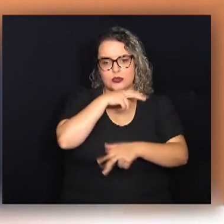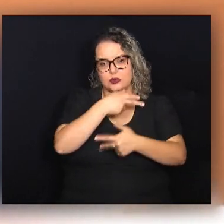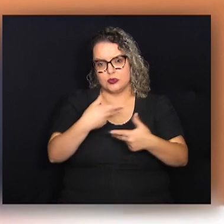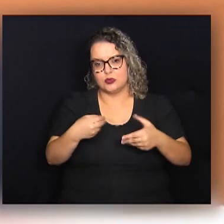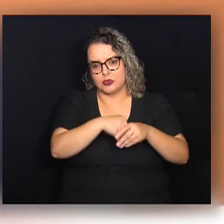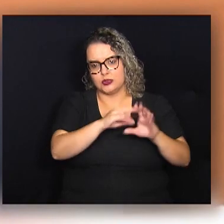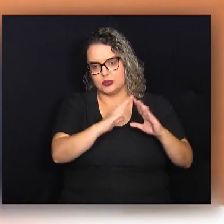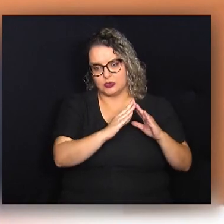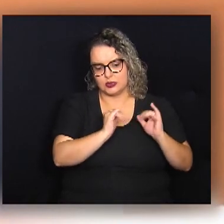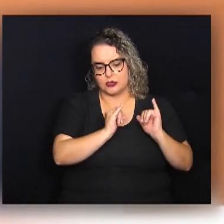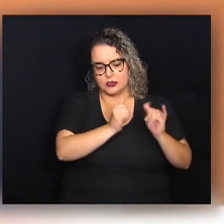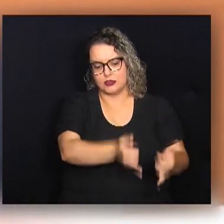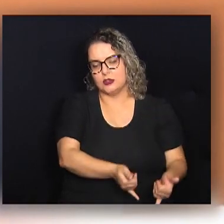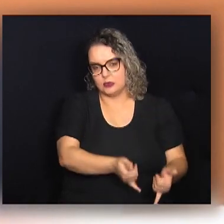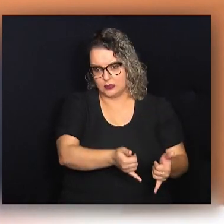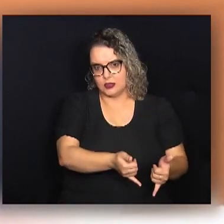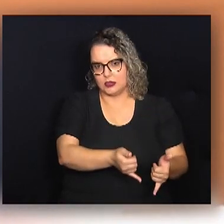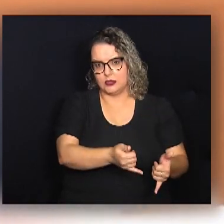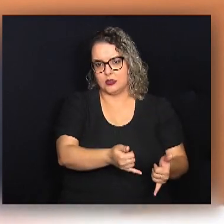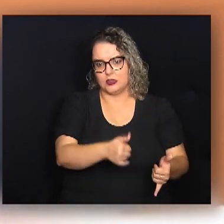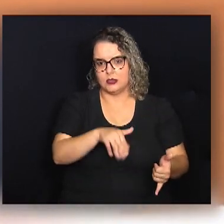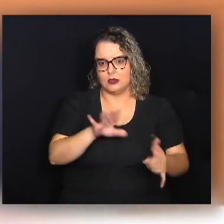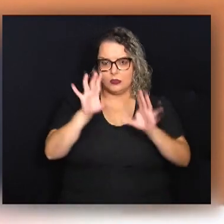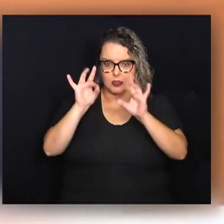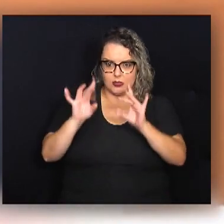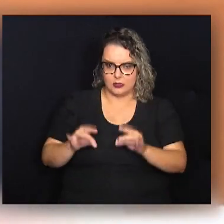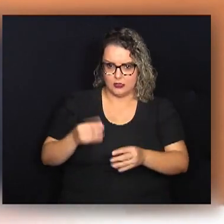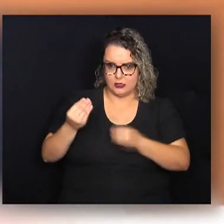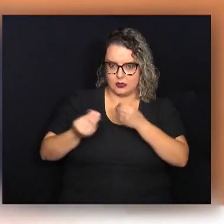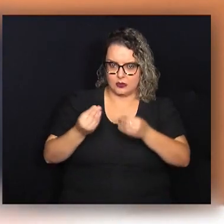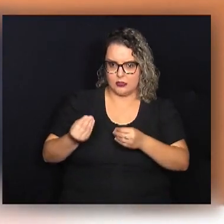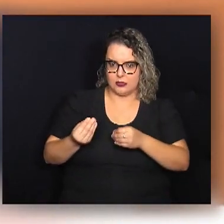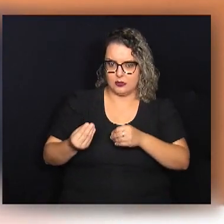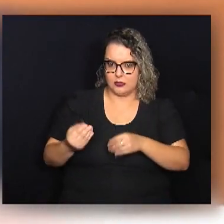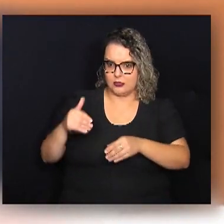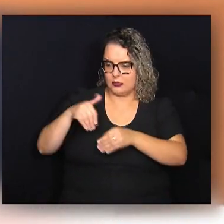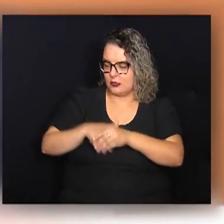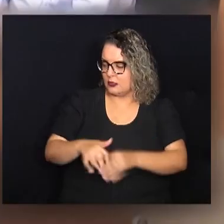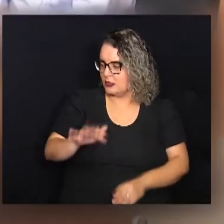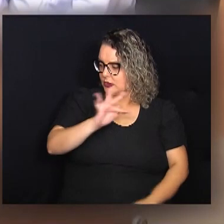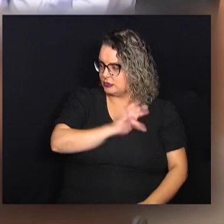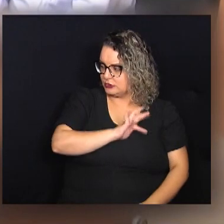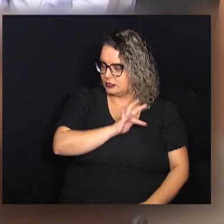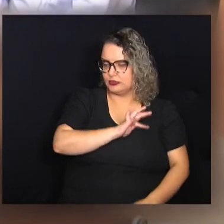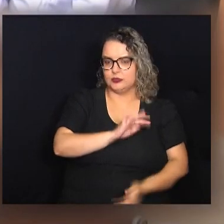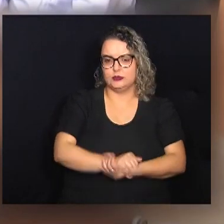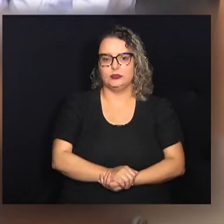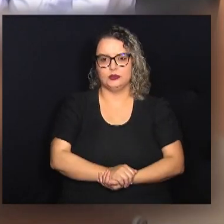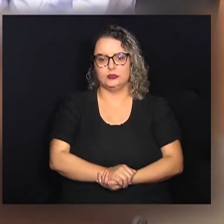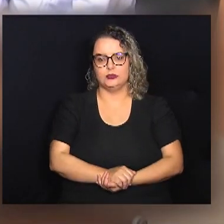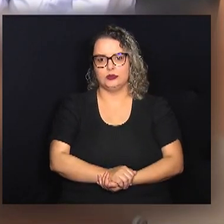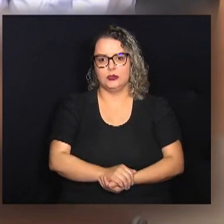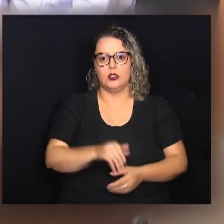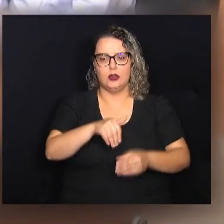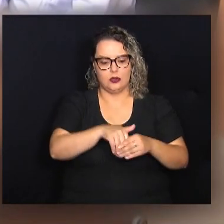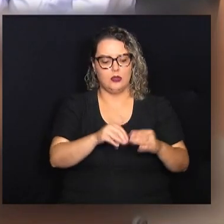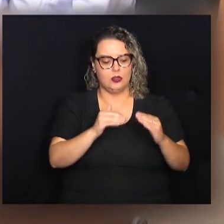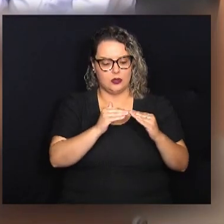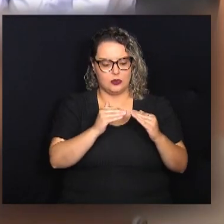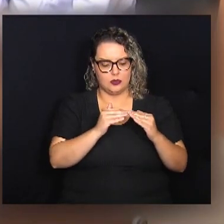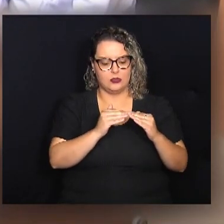domésticos abandonados e da outra providência. Com parecer favorável desse vereador, pergunta ao bispo Fernando Mendes. Eu voto favorável